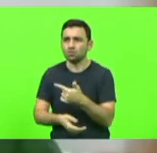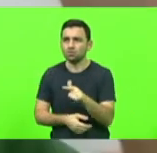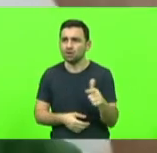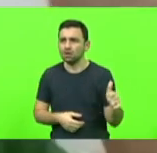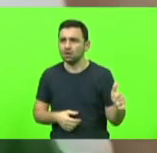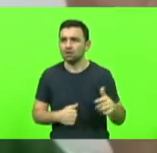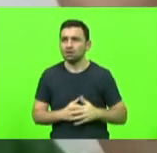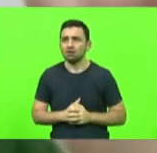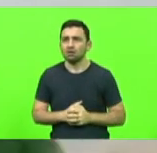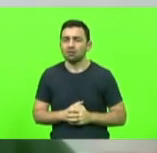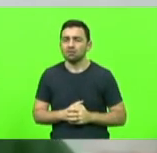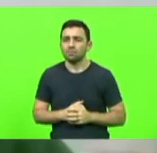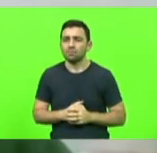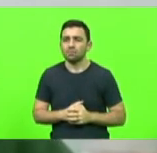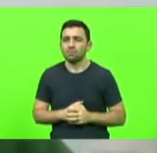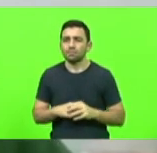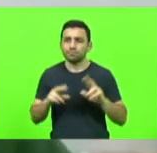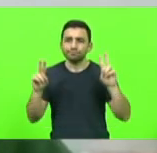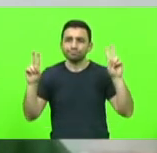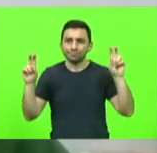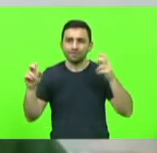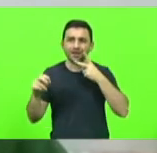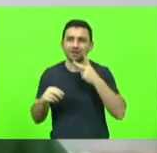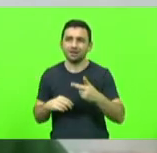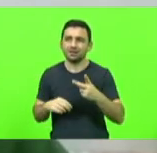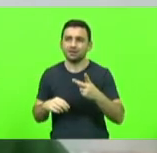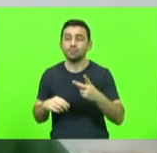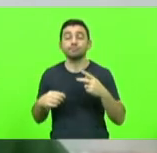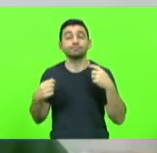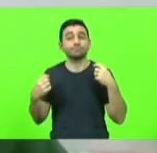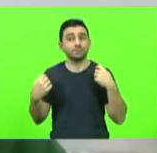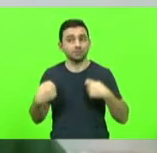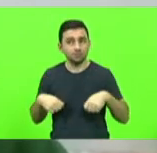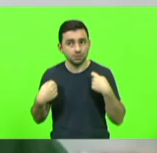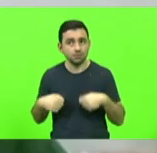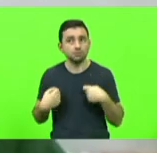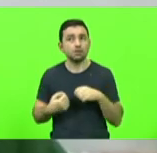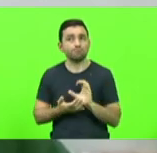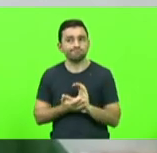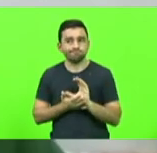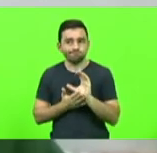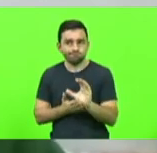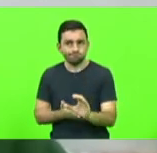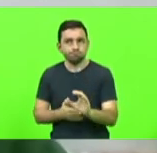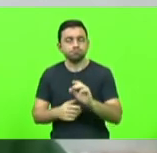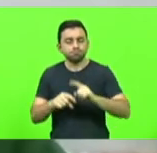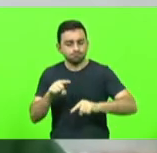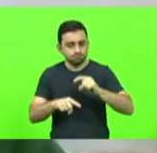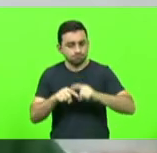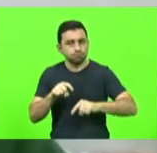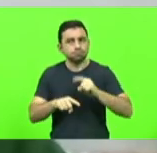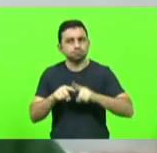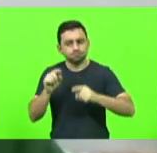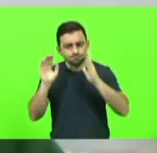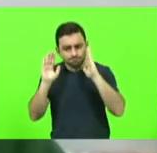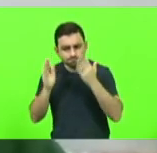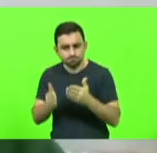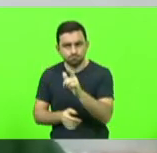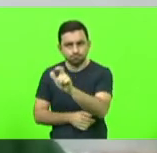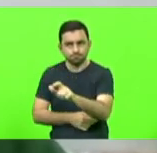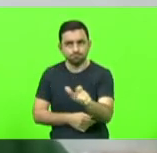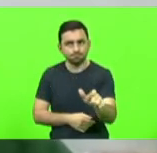atendimentos. Abre aspas. Há necessidade de financiamento para recursos de materiais específicos para